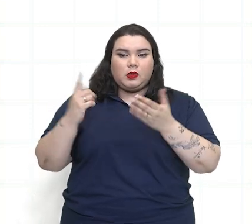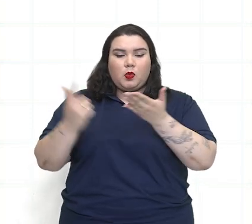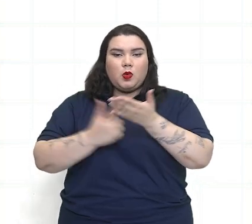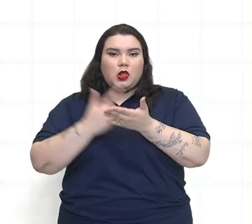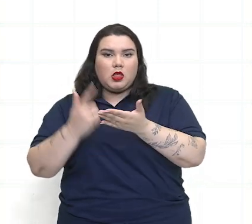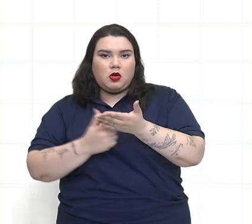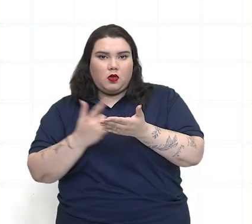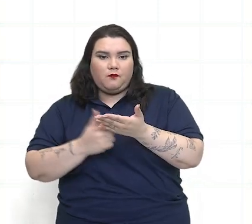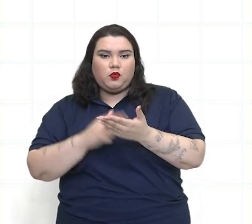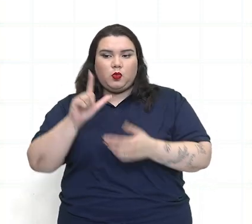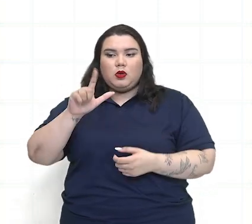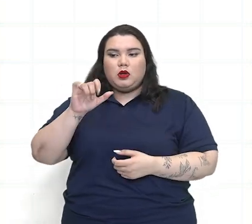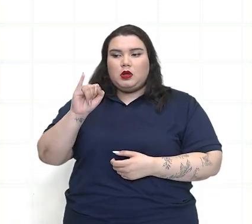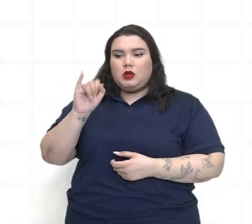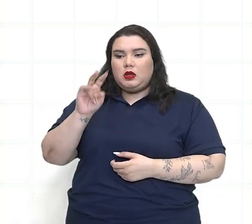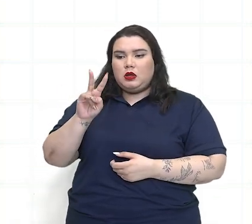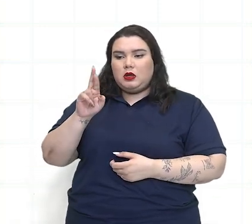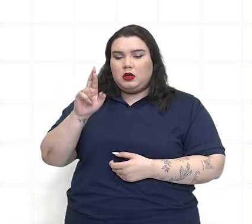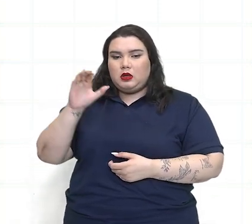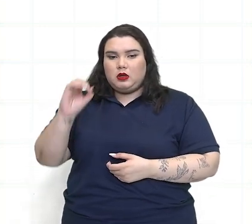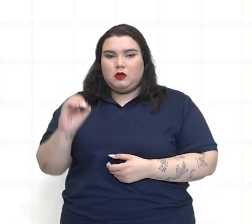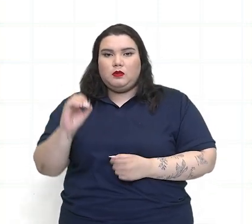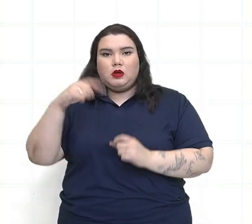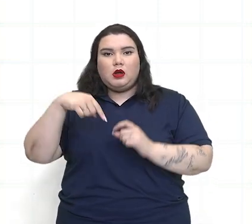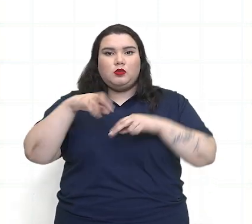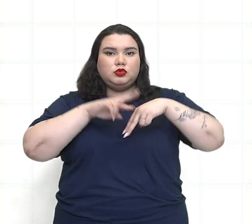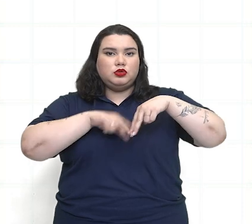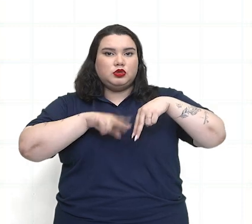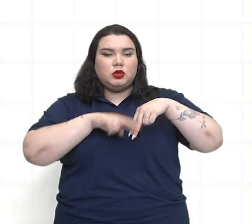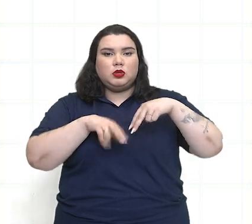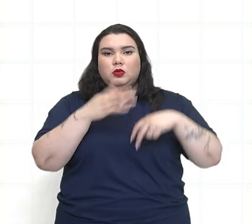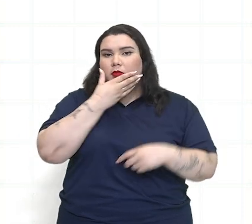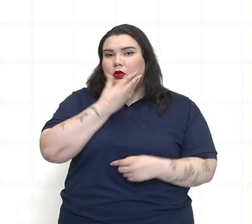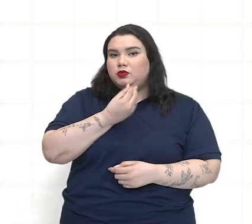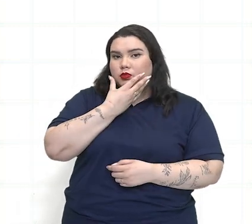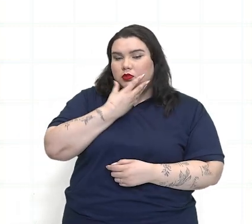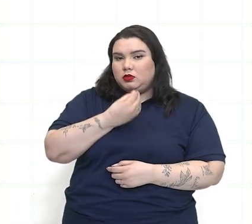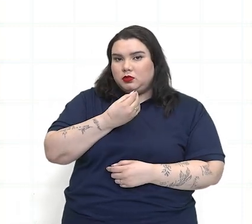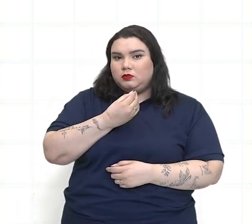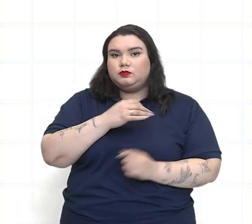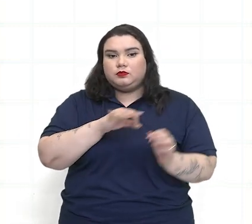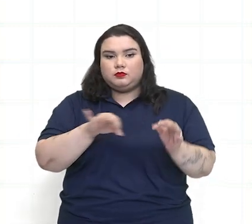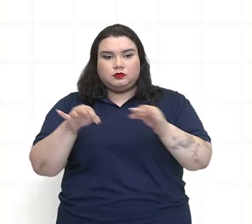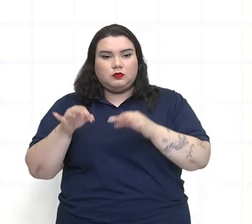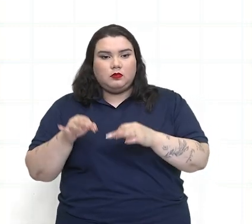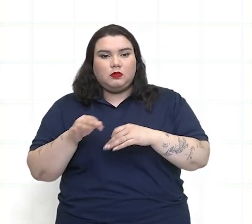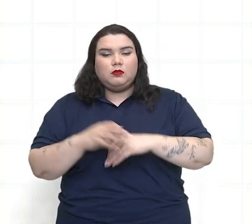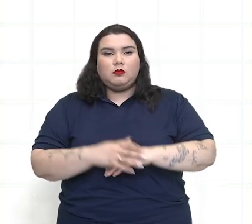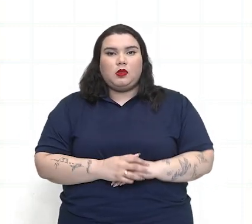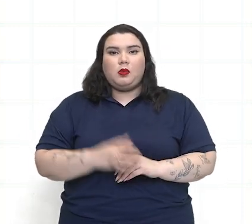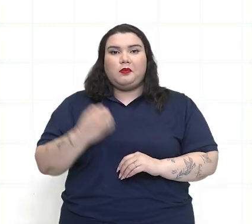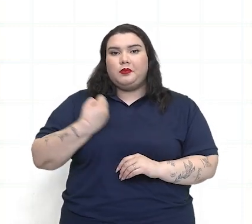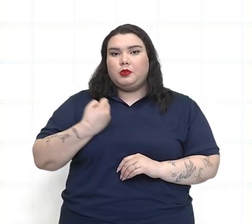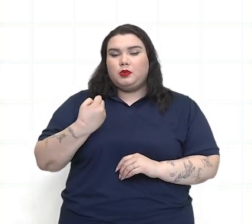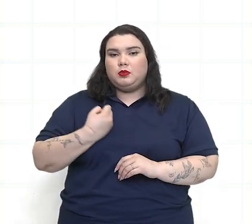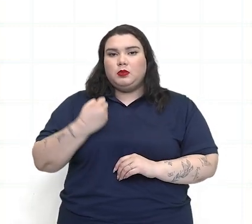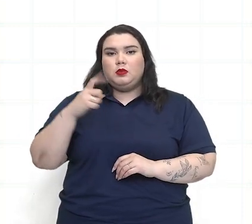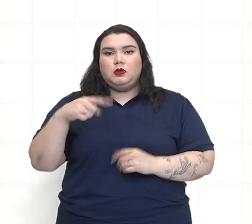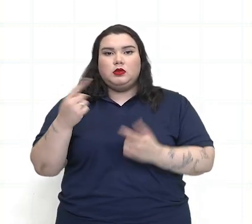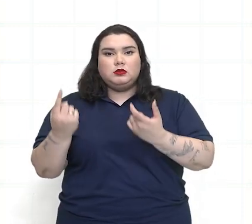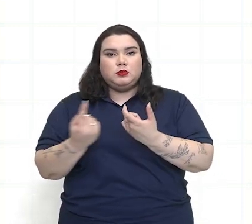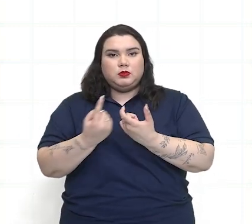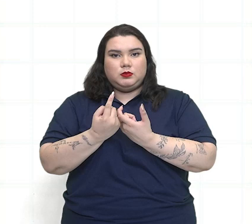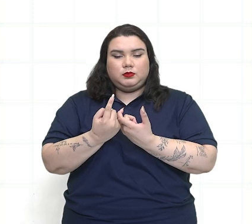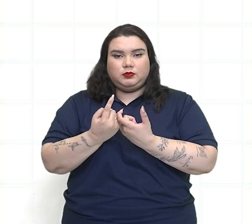livro é uma palavra do gênero masculino, certo? E o número é